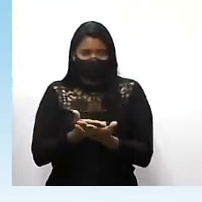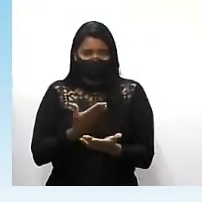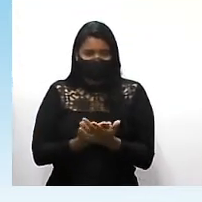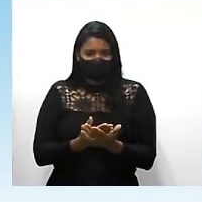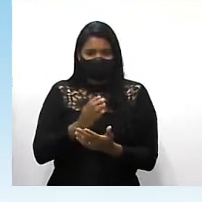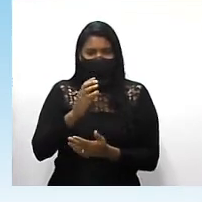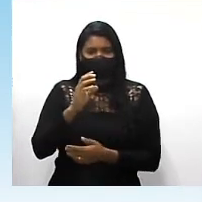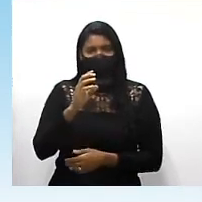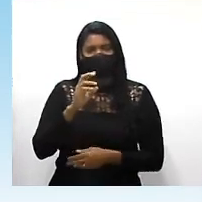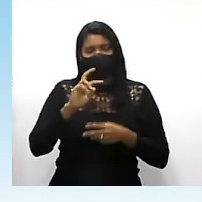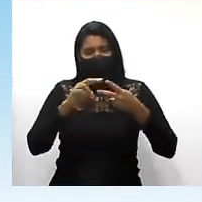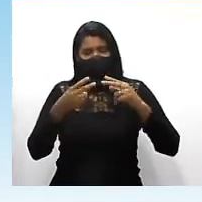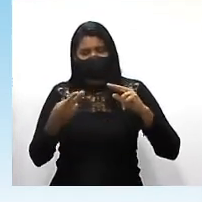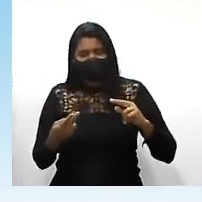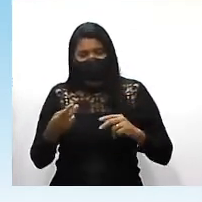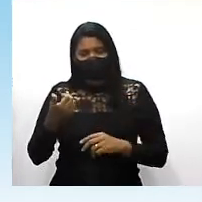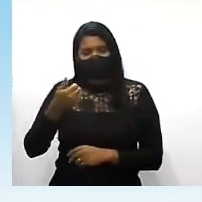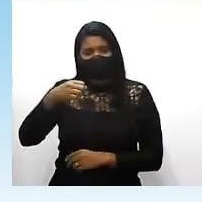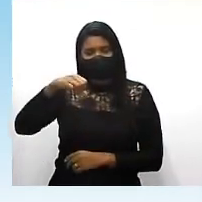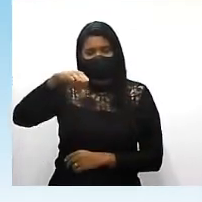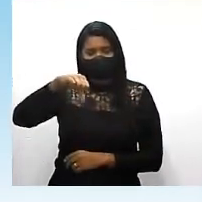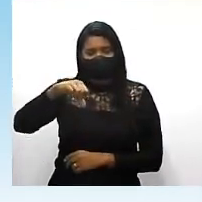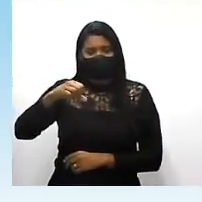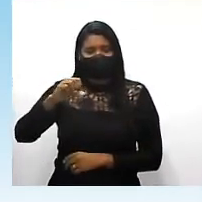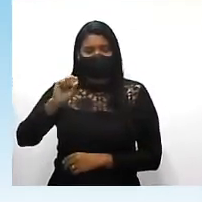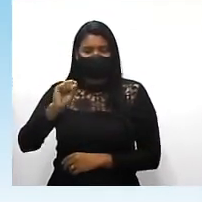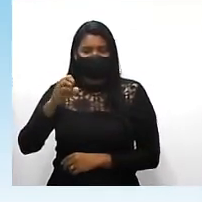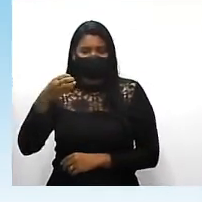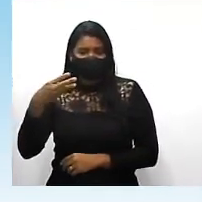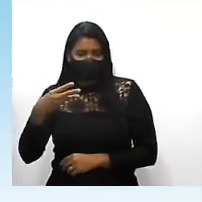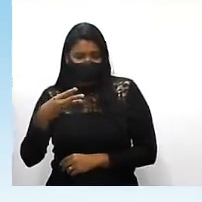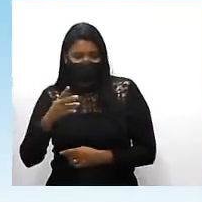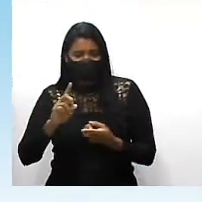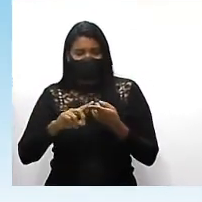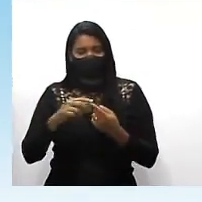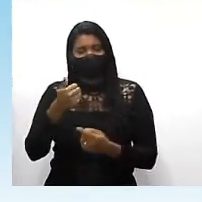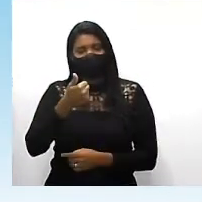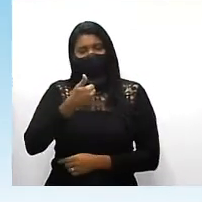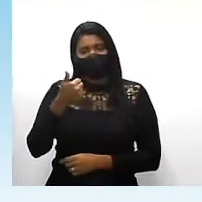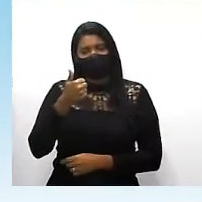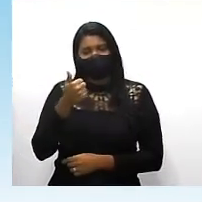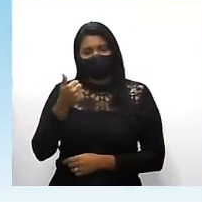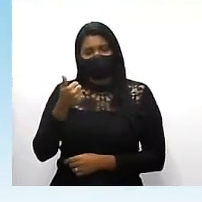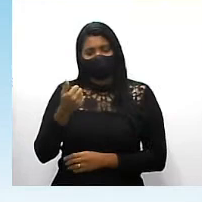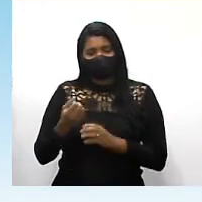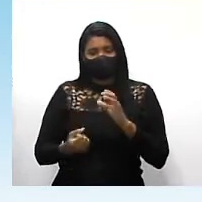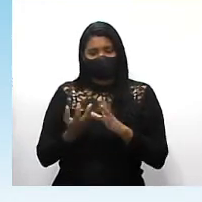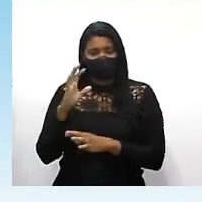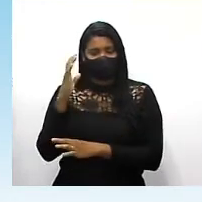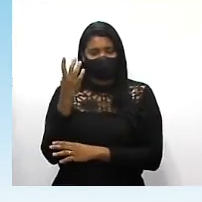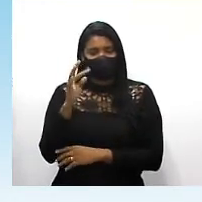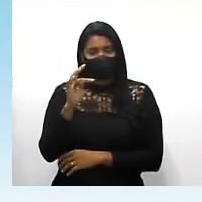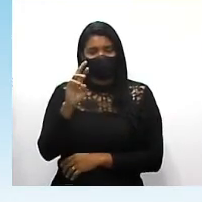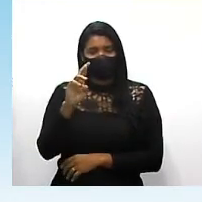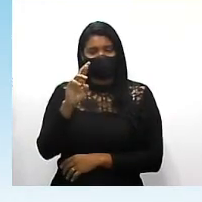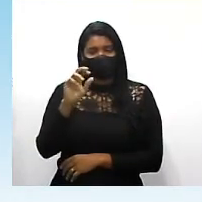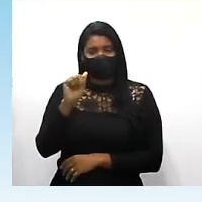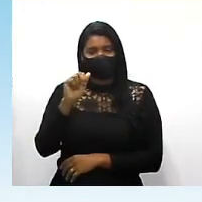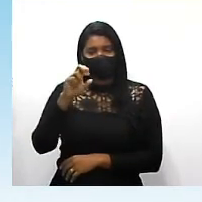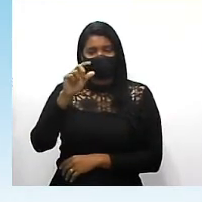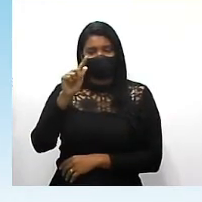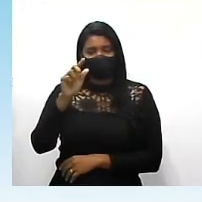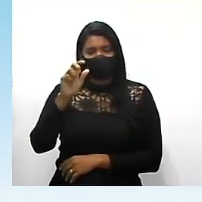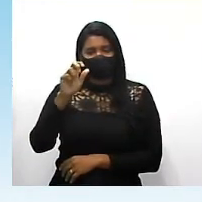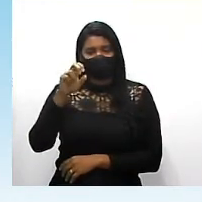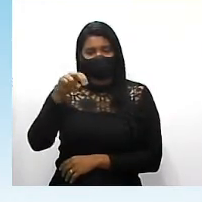DNA. Aí você tem 1983, que foi a primeira planta transgênica.